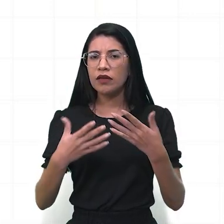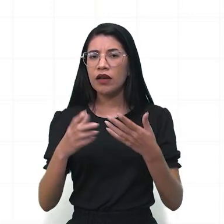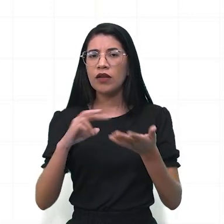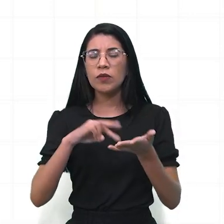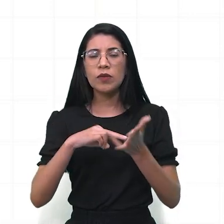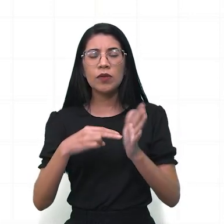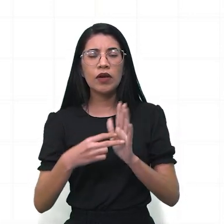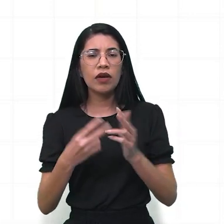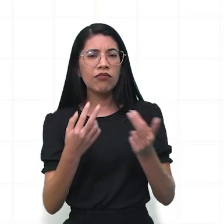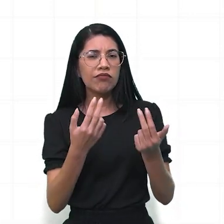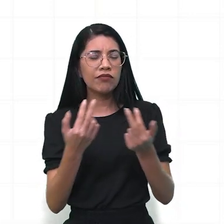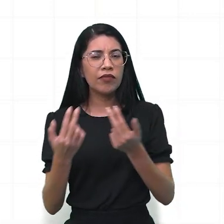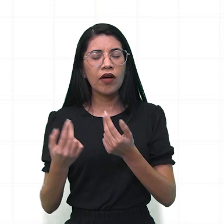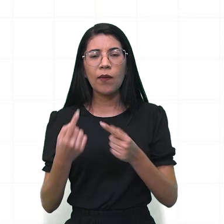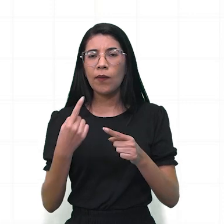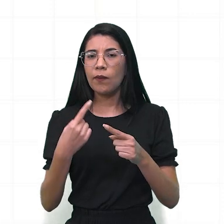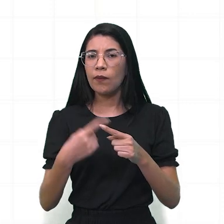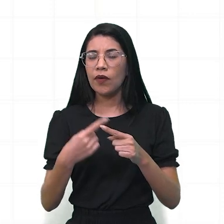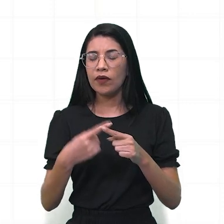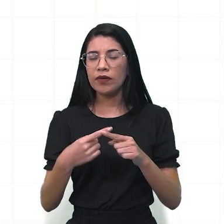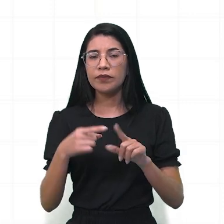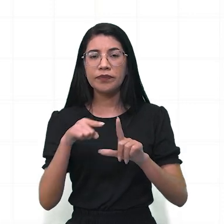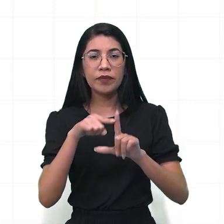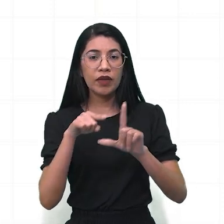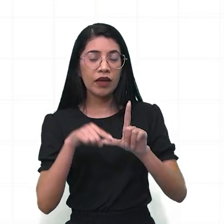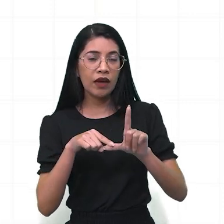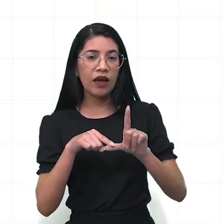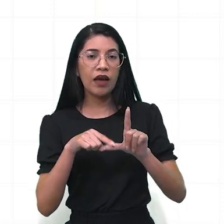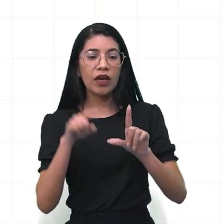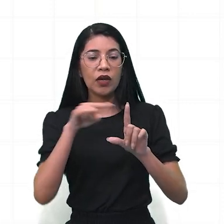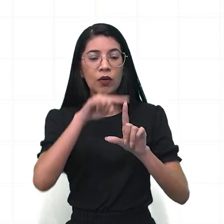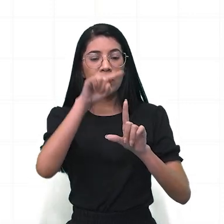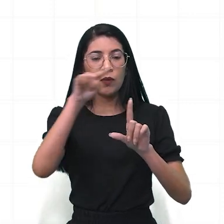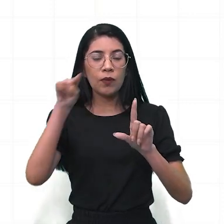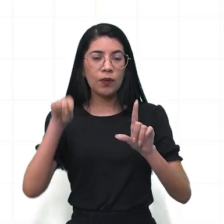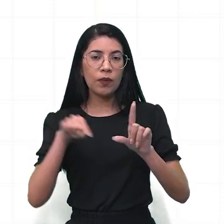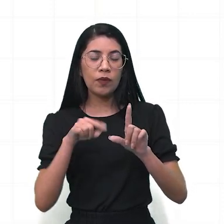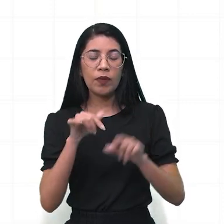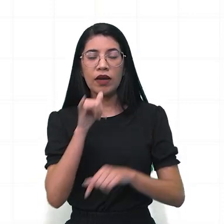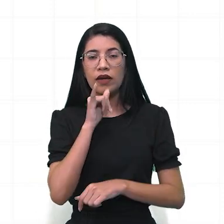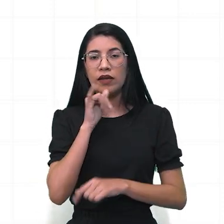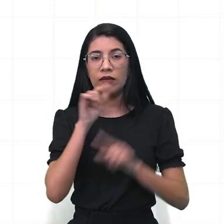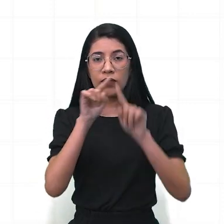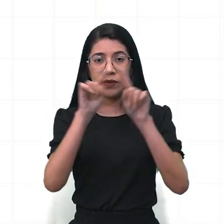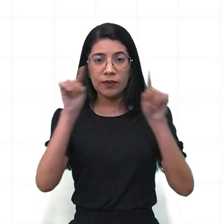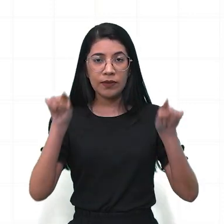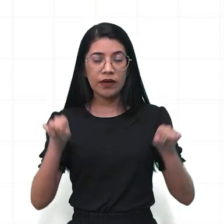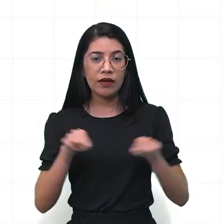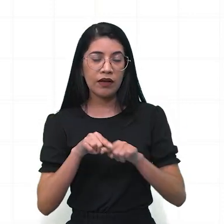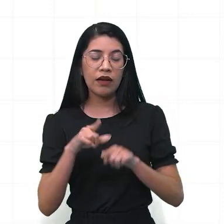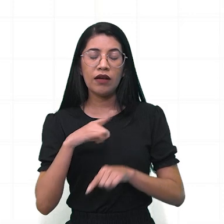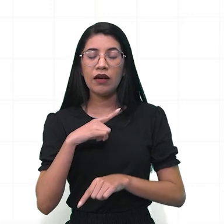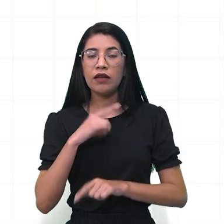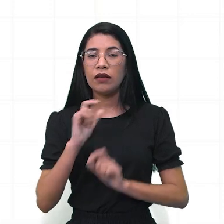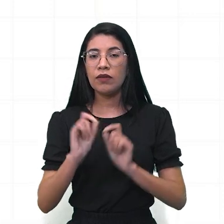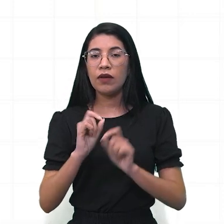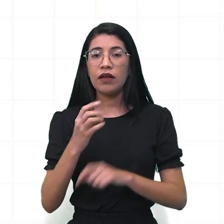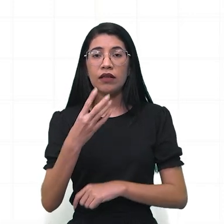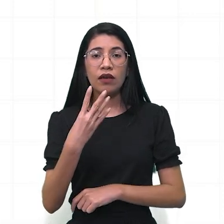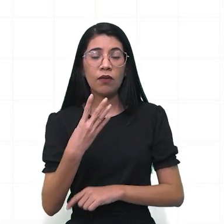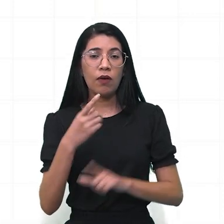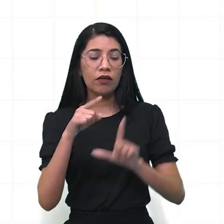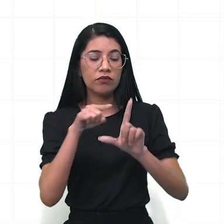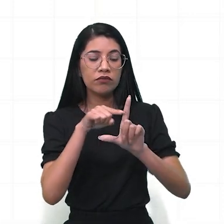congruência, né? De lados e ângulos congruentes? Porque, veja, no caso aqui do quadrado, o quadrado ele possui